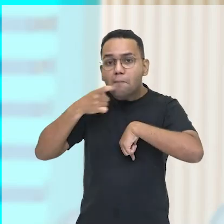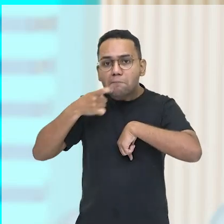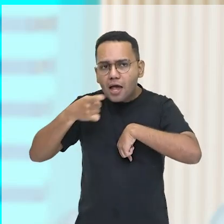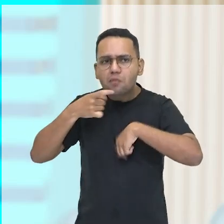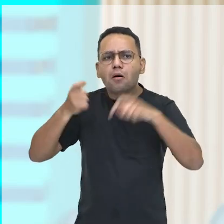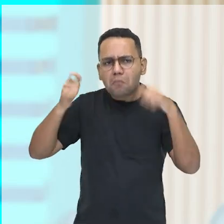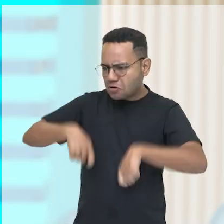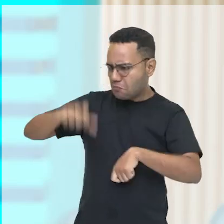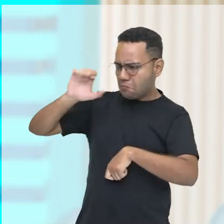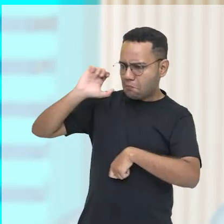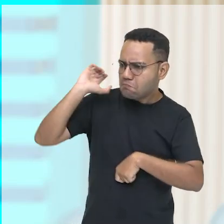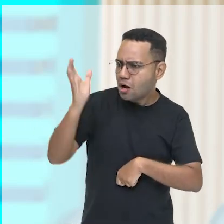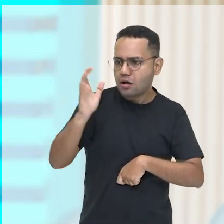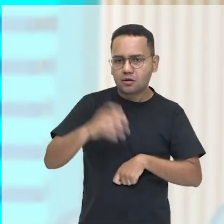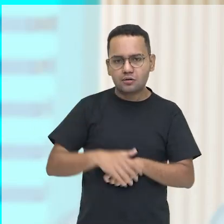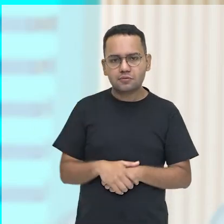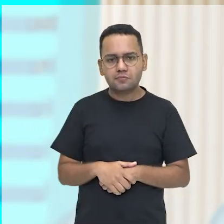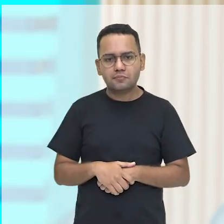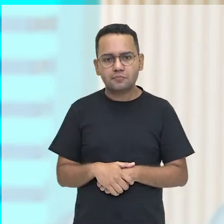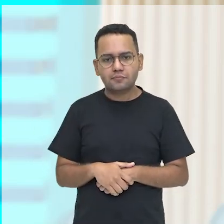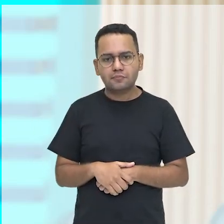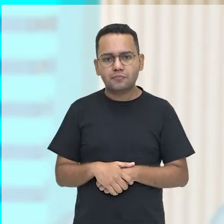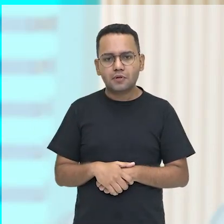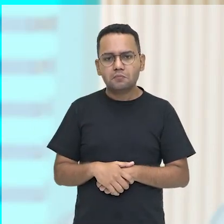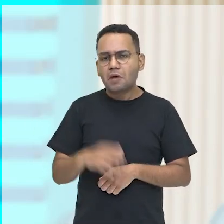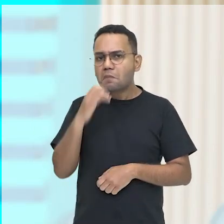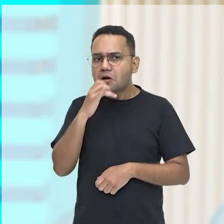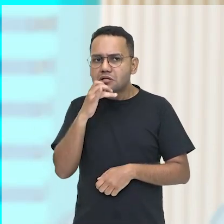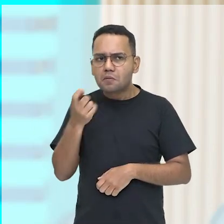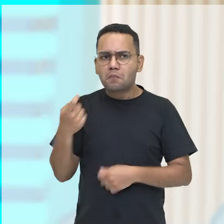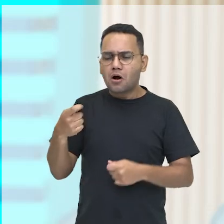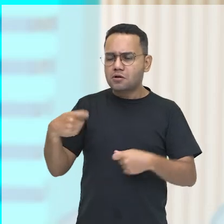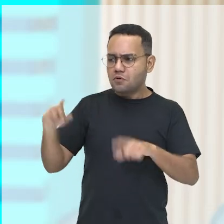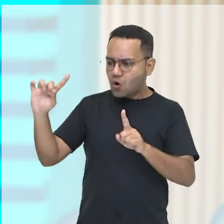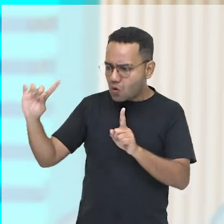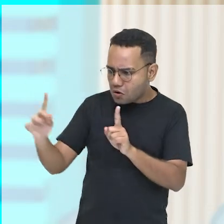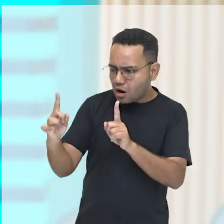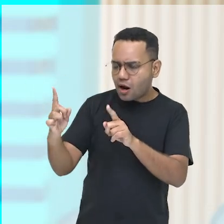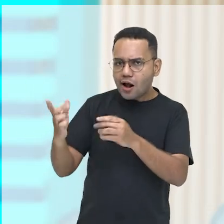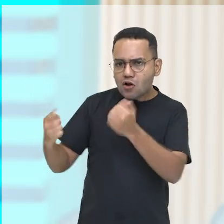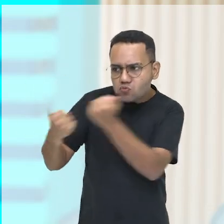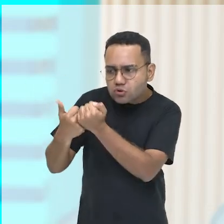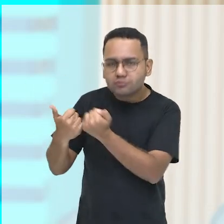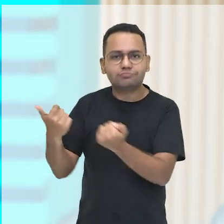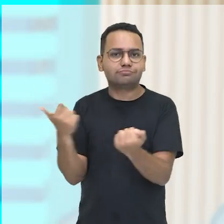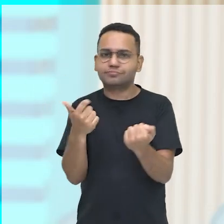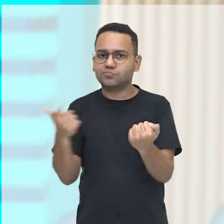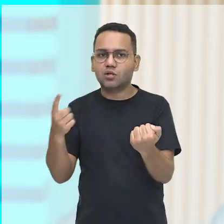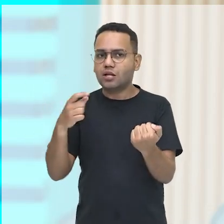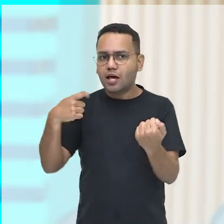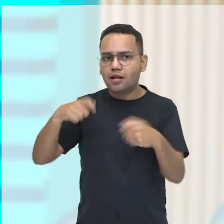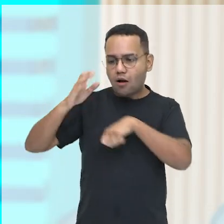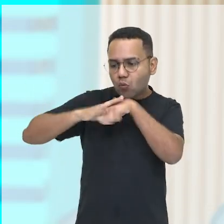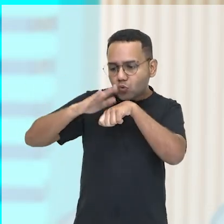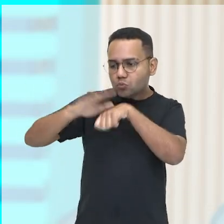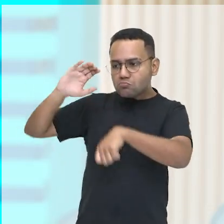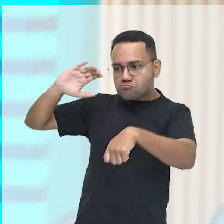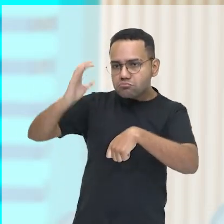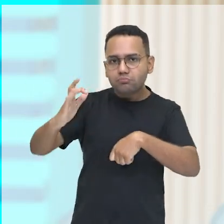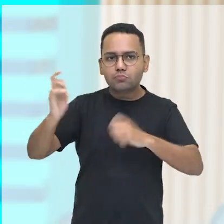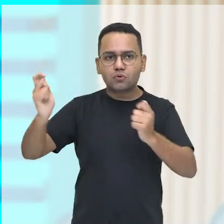mesmo. Ele não pode jogar mais para nenhum colega de equipe. Então, esse é um fundamento muito